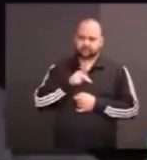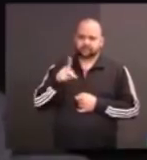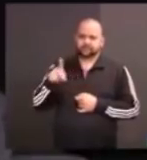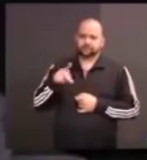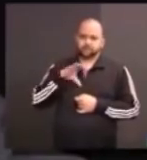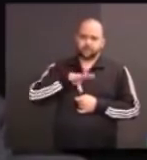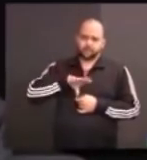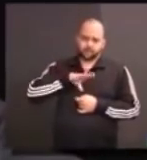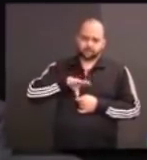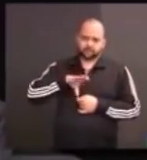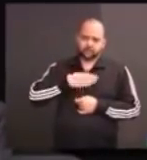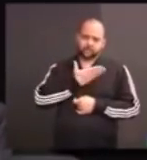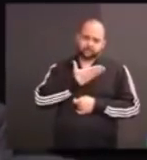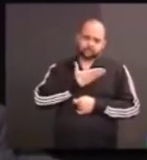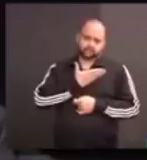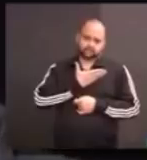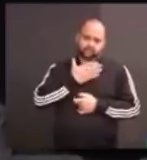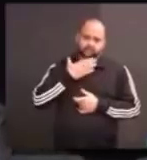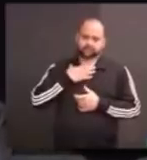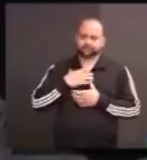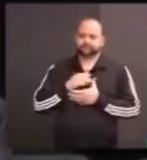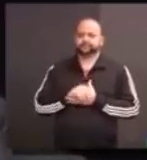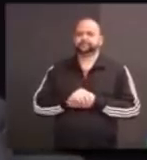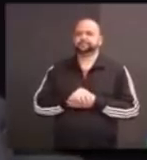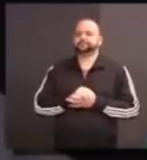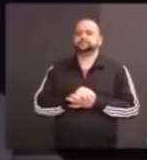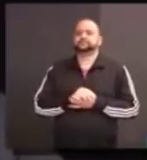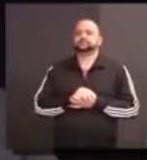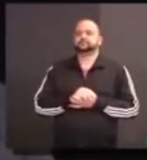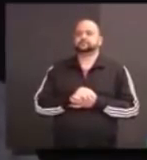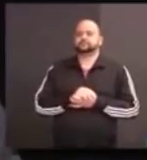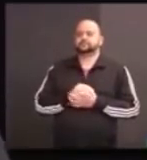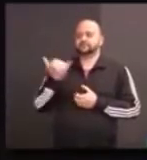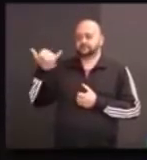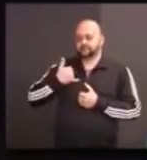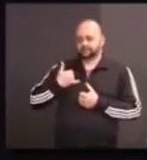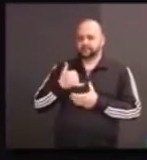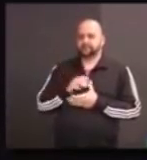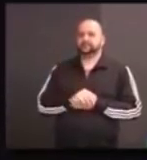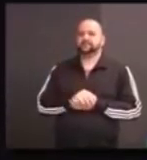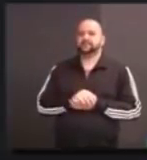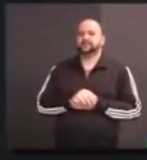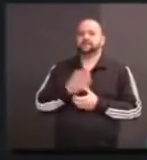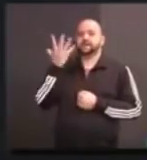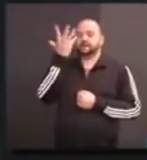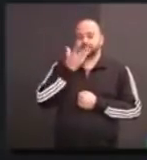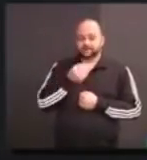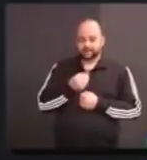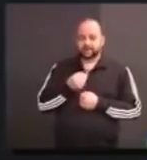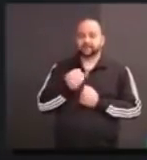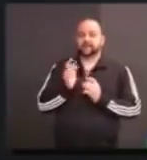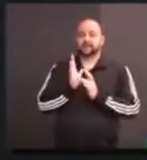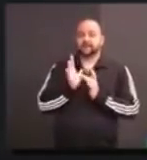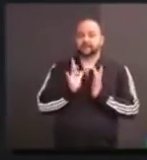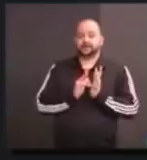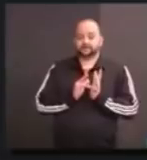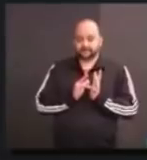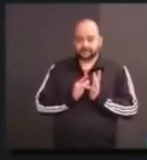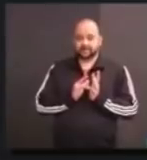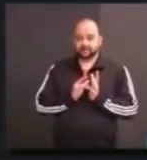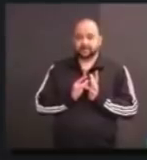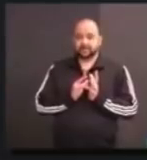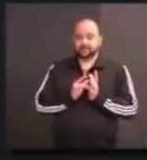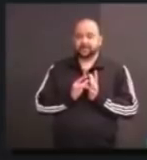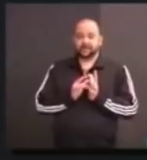português, muito meu amigo em Uberaba, falou assim: Bacelli, espírita cristão é